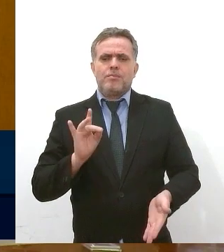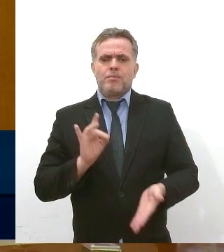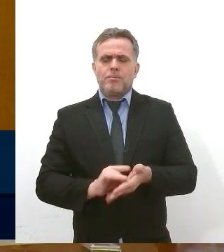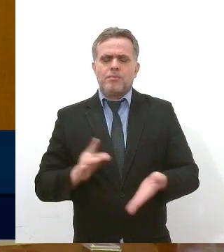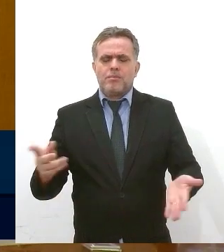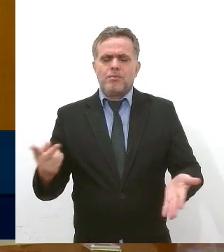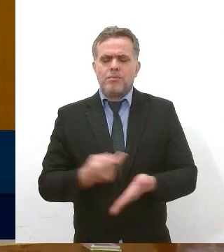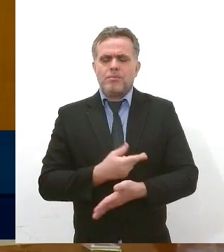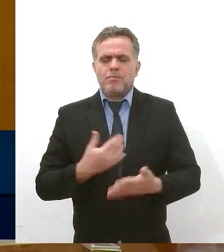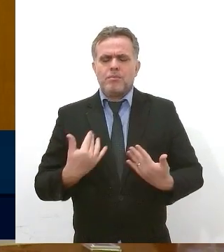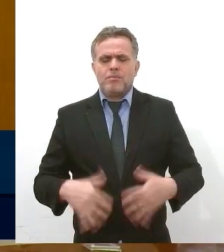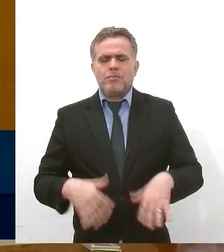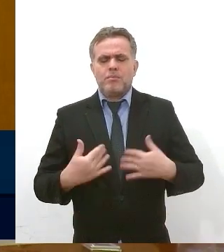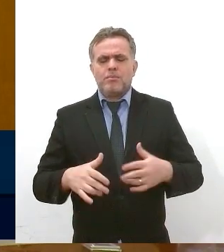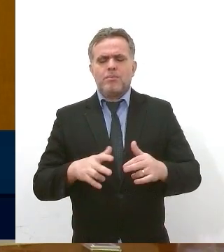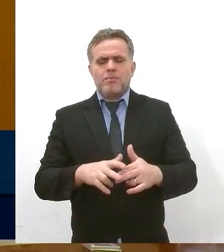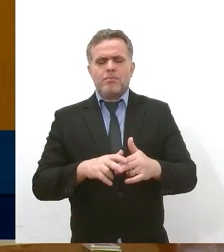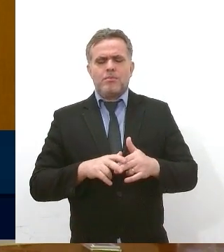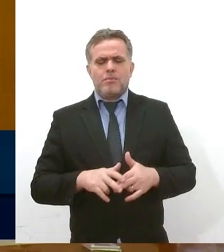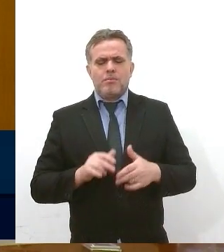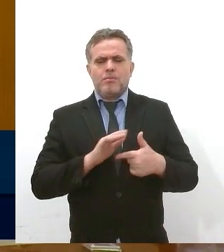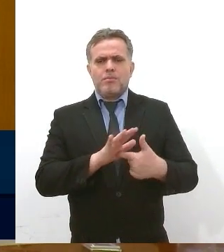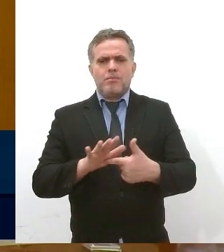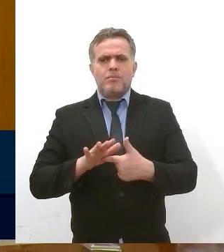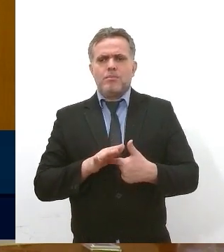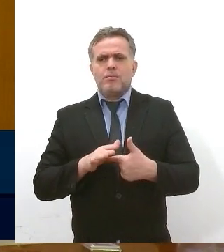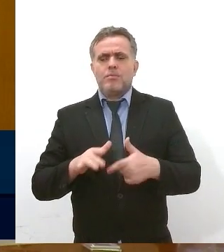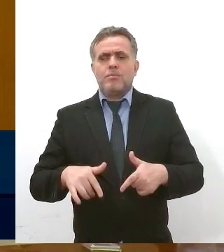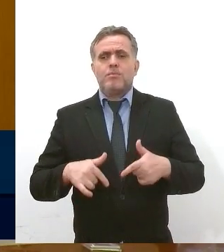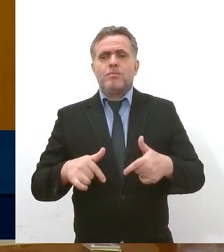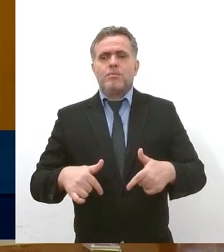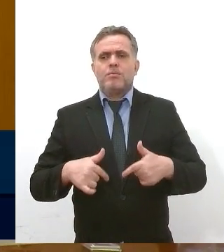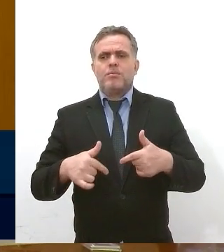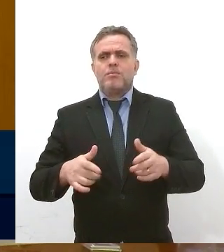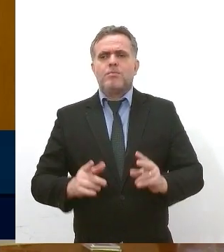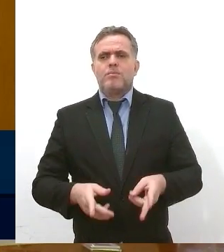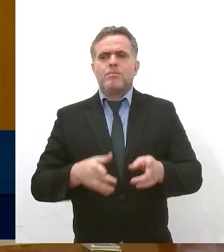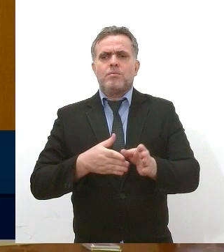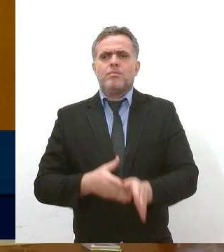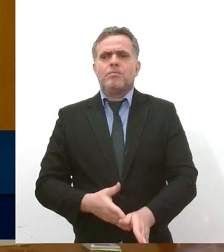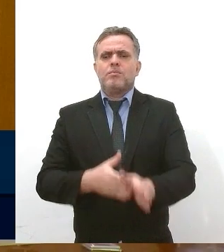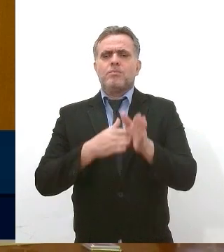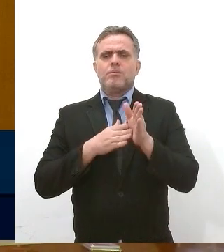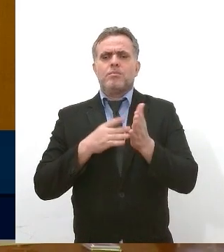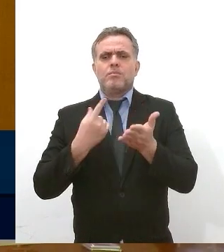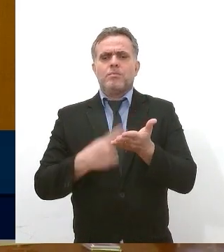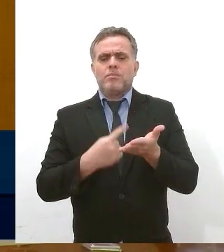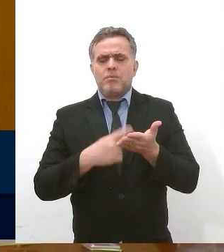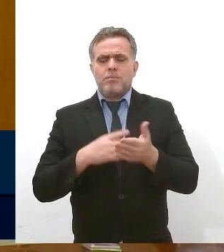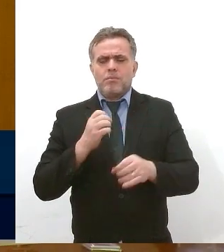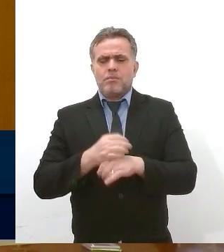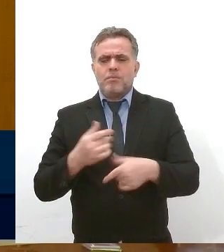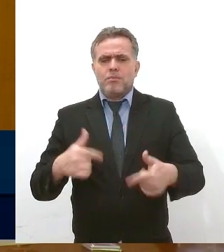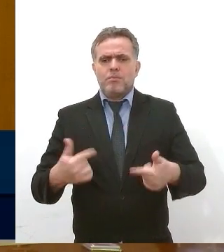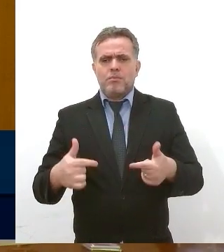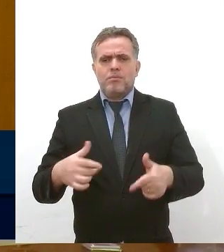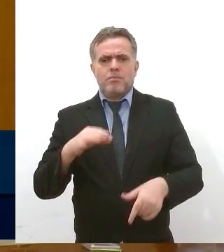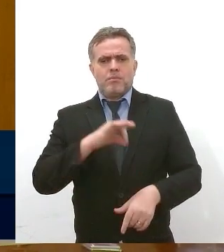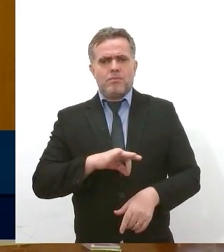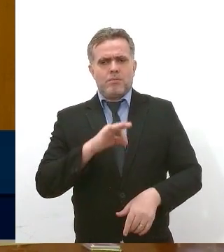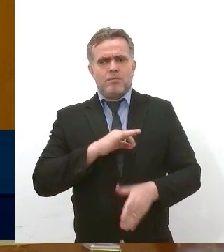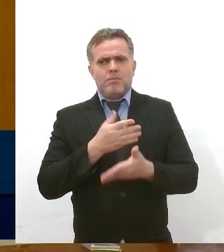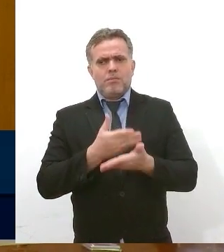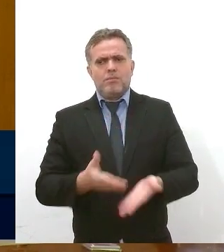essa articulação constitui um passo fundamental para a geração de emprego e renda, na valorização da cultura regional e